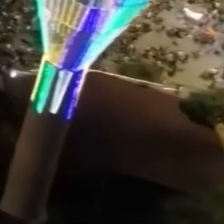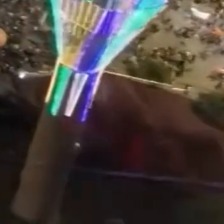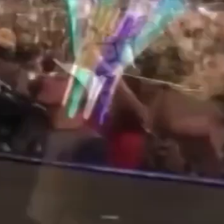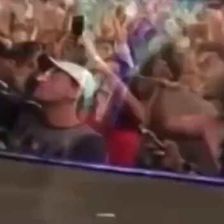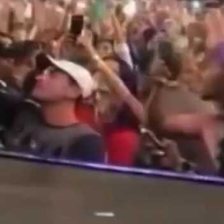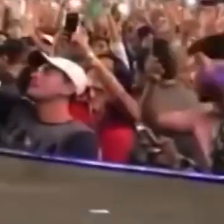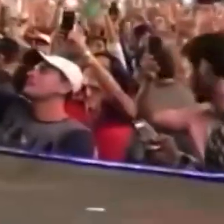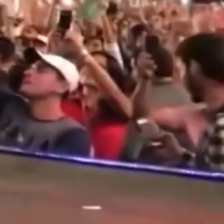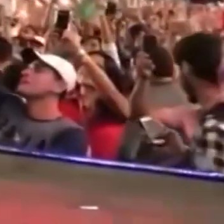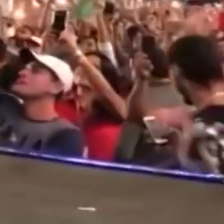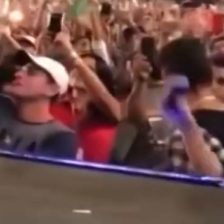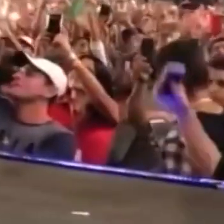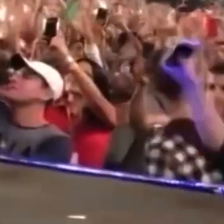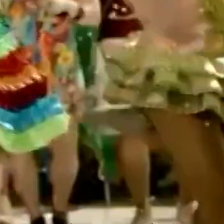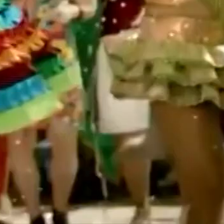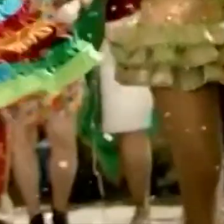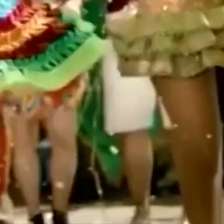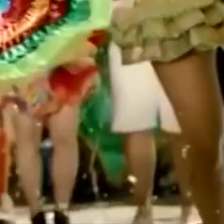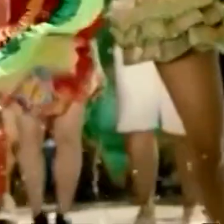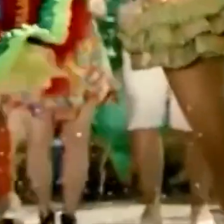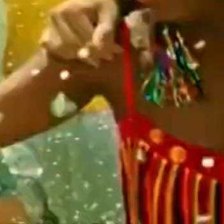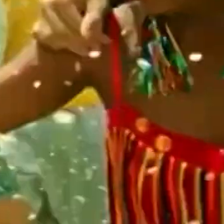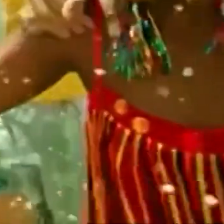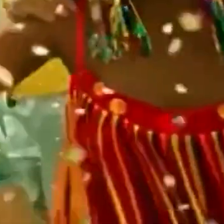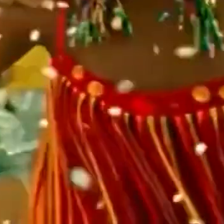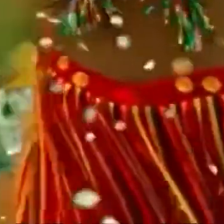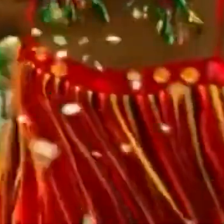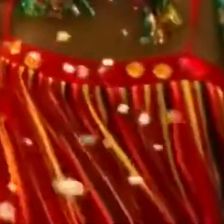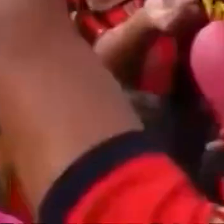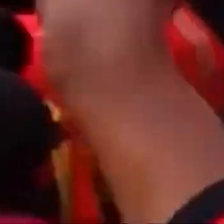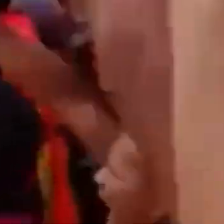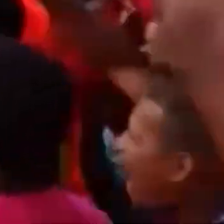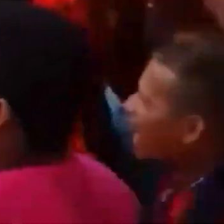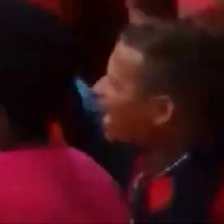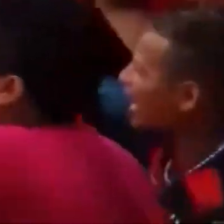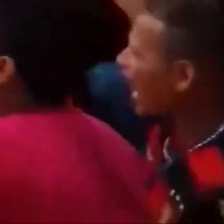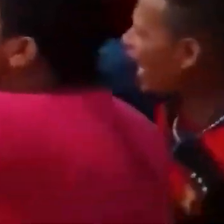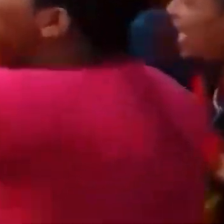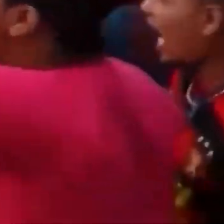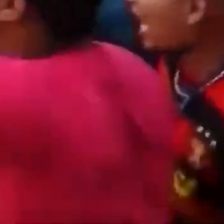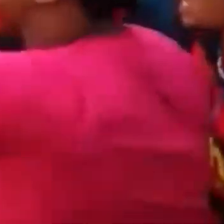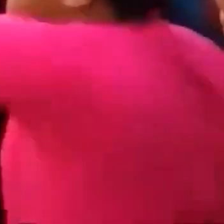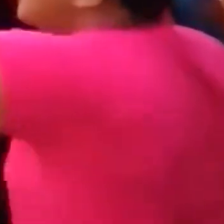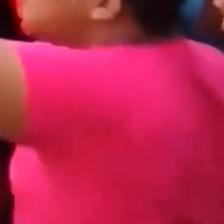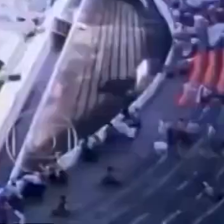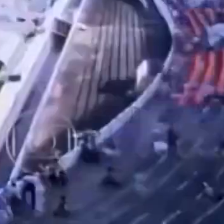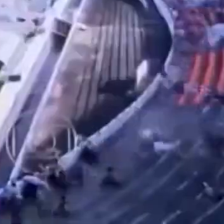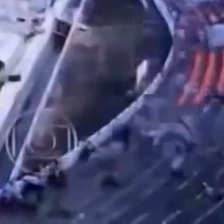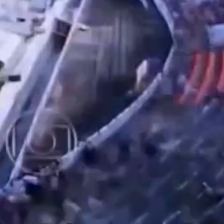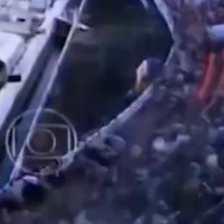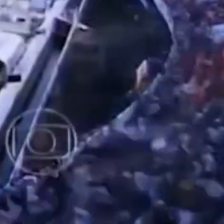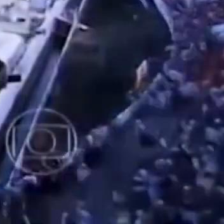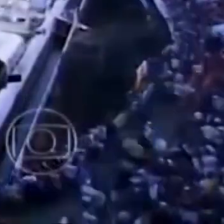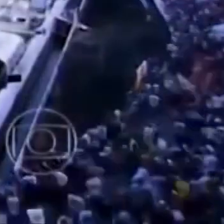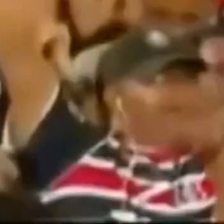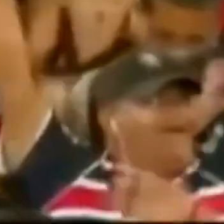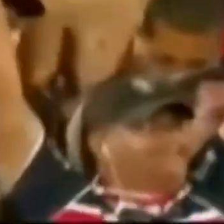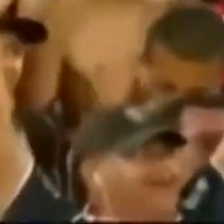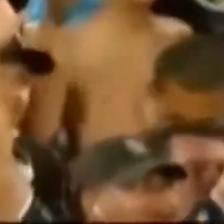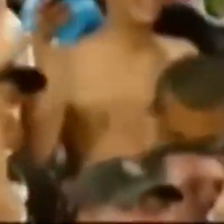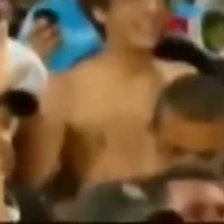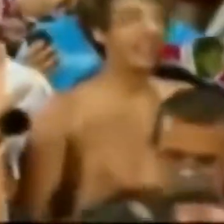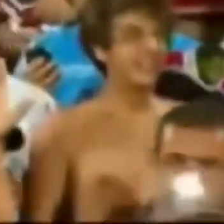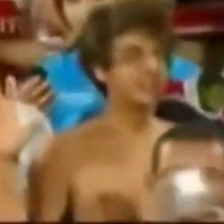O estado é palco das maiores festas populares do país. Cenário de 3 das mais